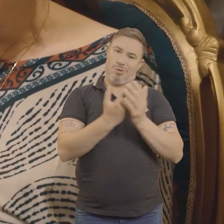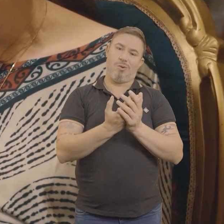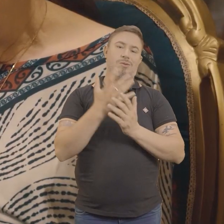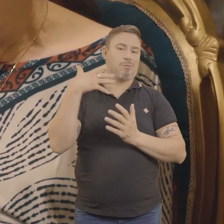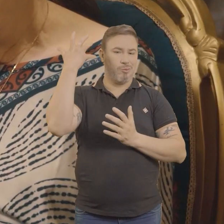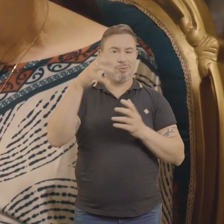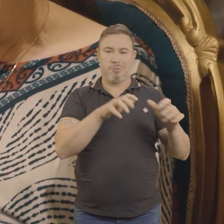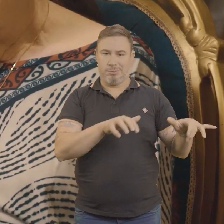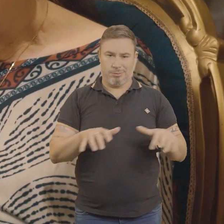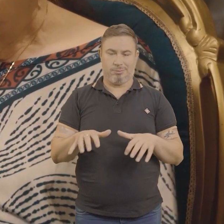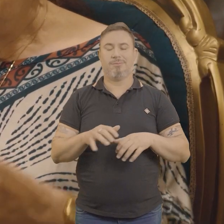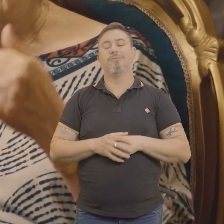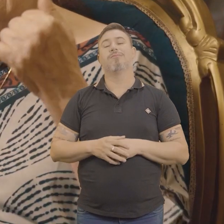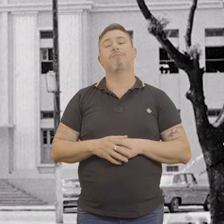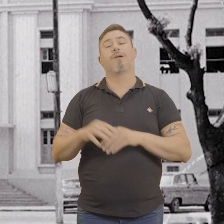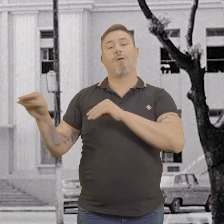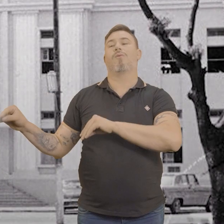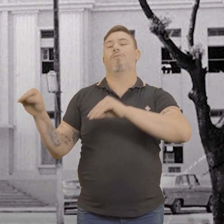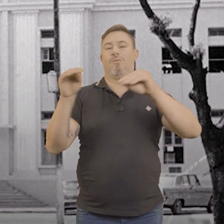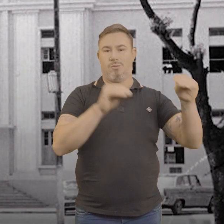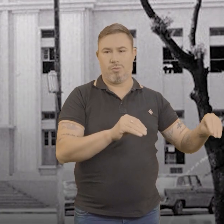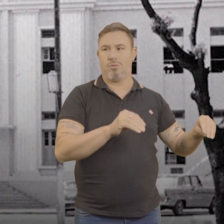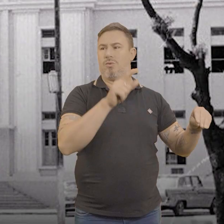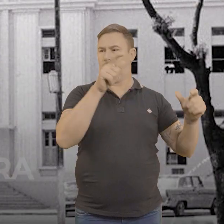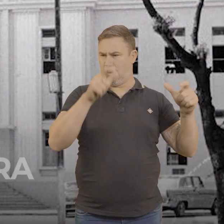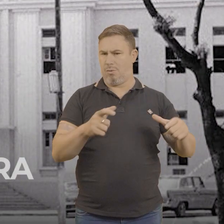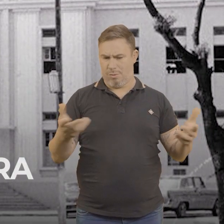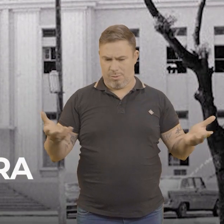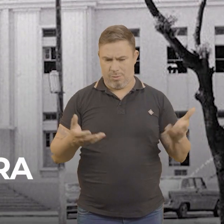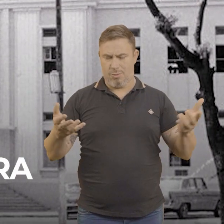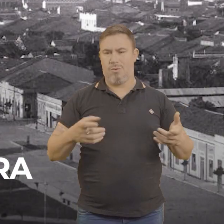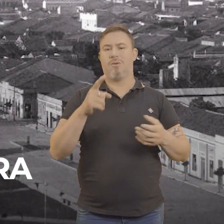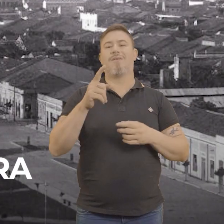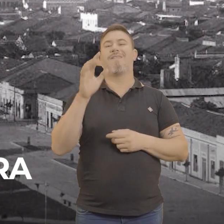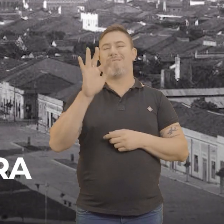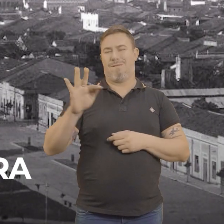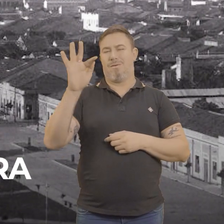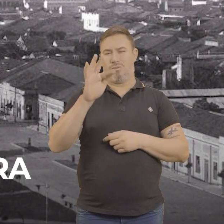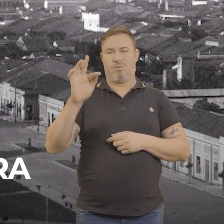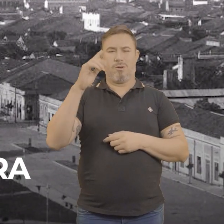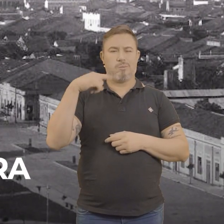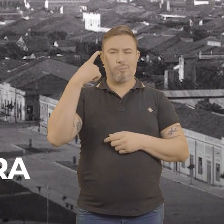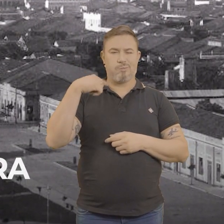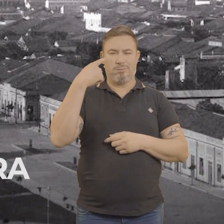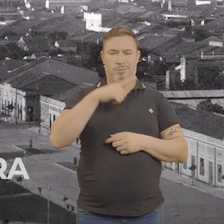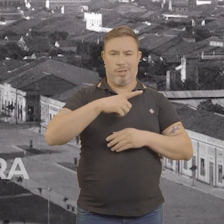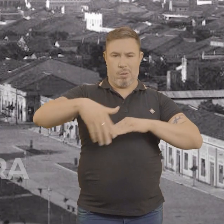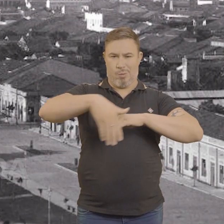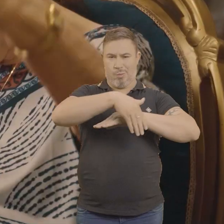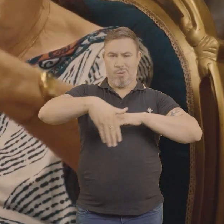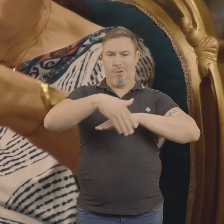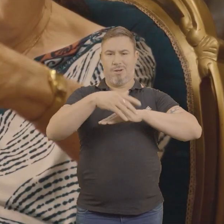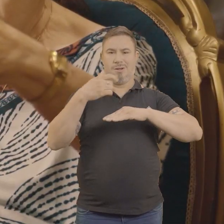se mudou, foi para ali onde, na Faculdade de Direito, tem uma praça, uma ruazinha que